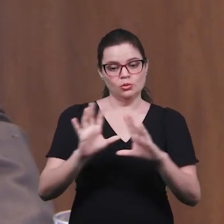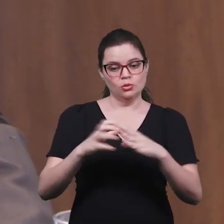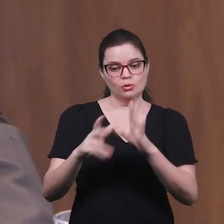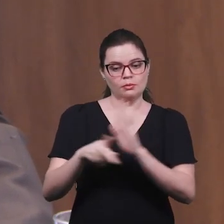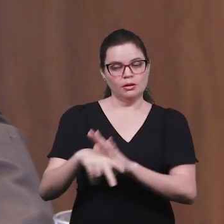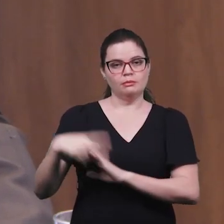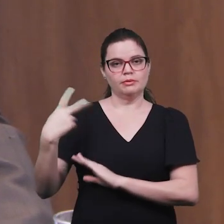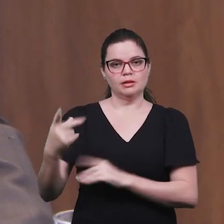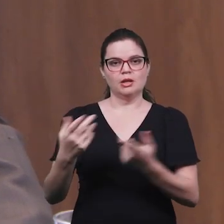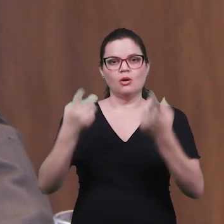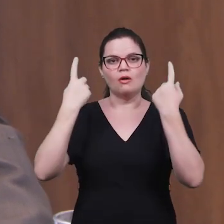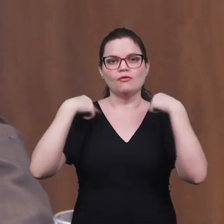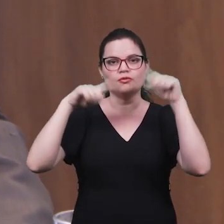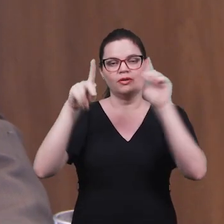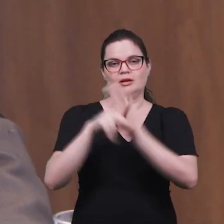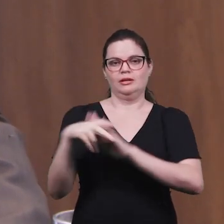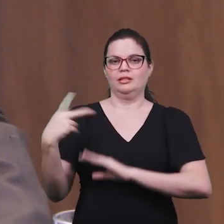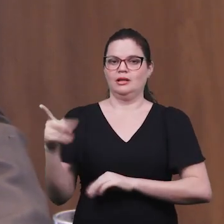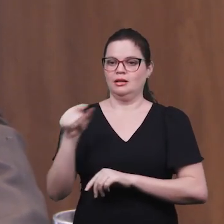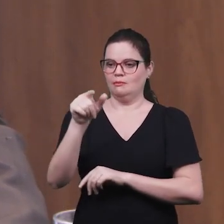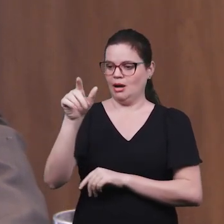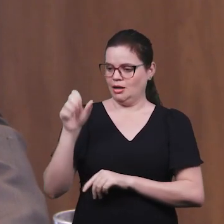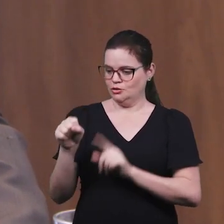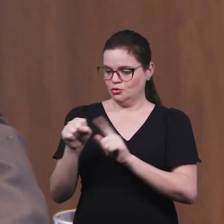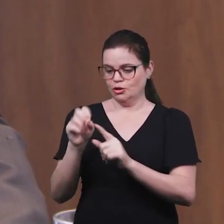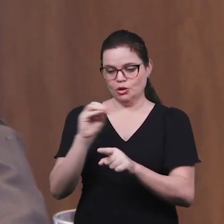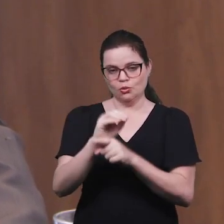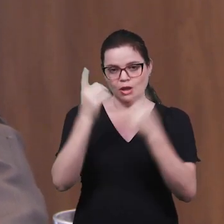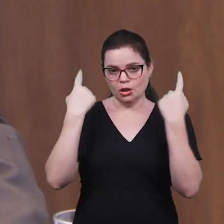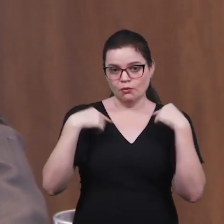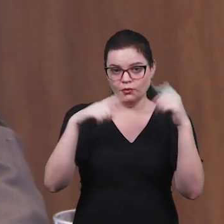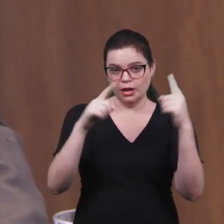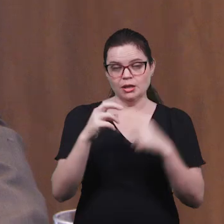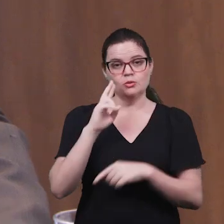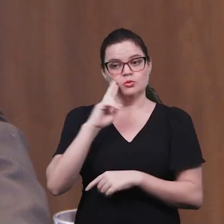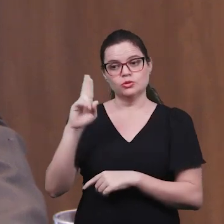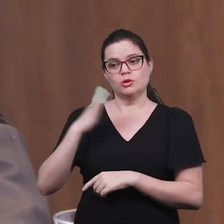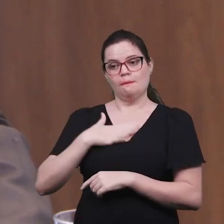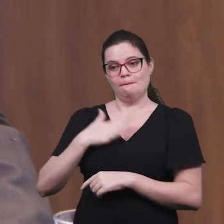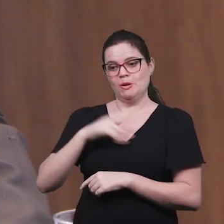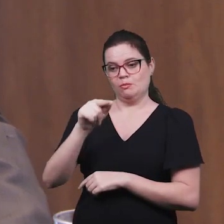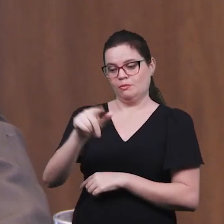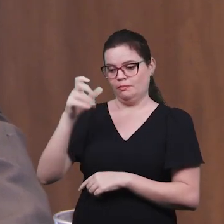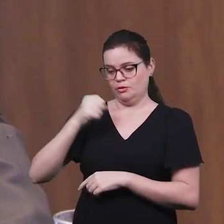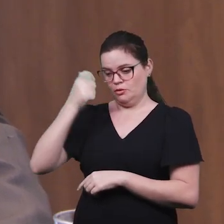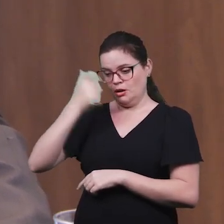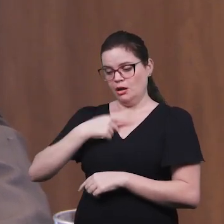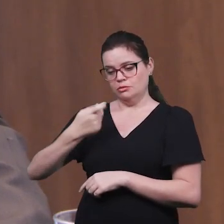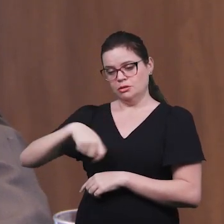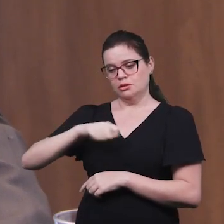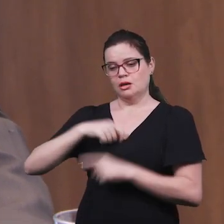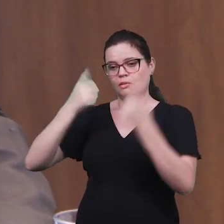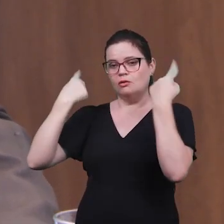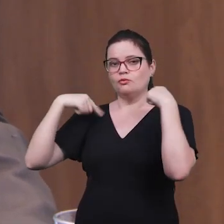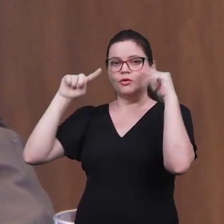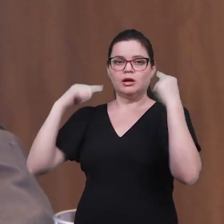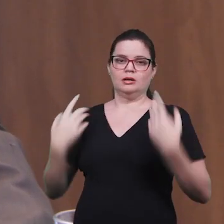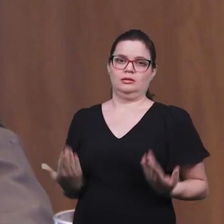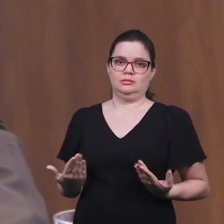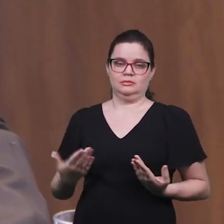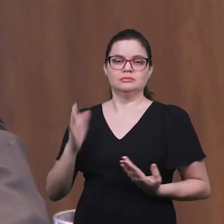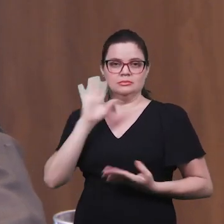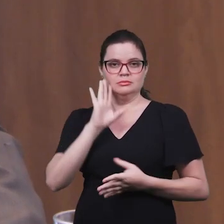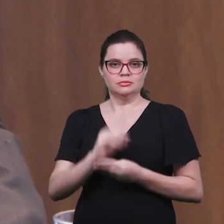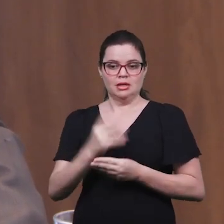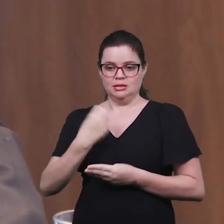dele. Então, nesse sentido, se o Senhor é o seu pastor, você é ovelha do